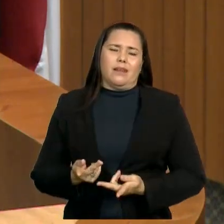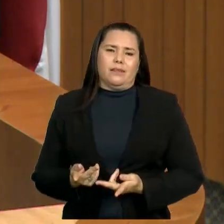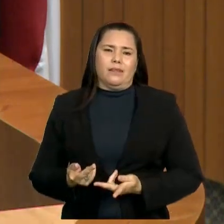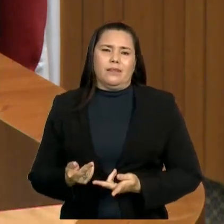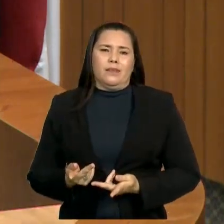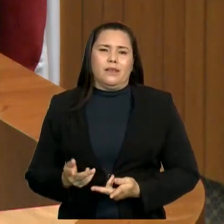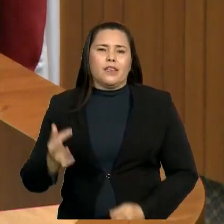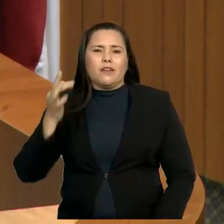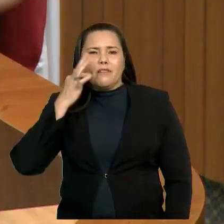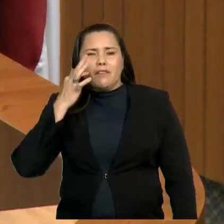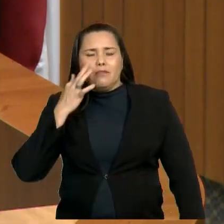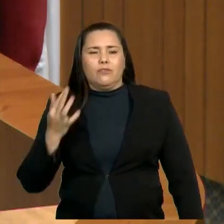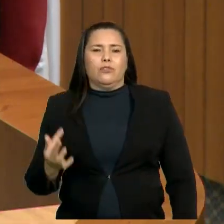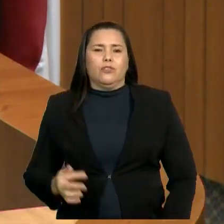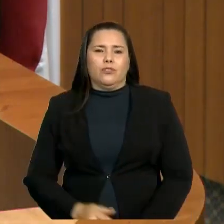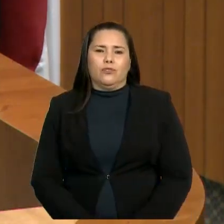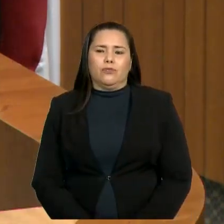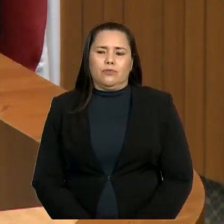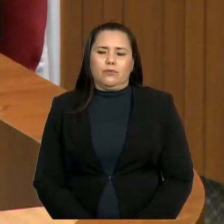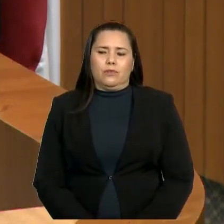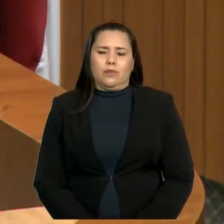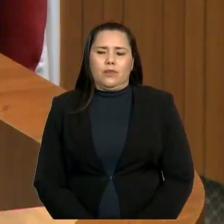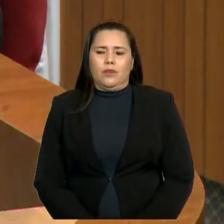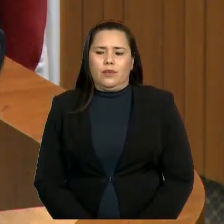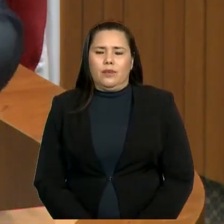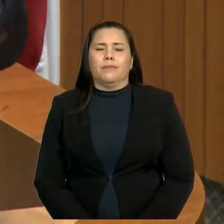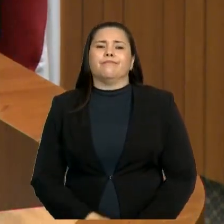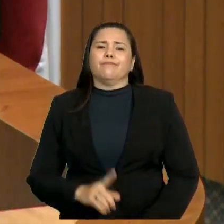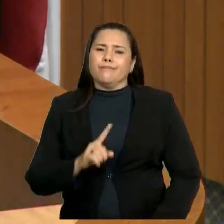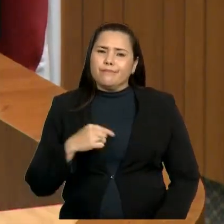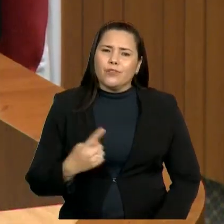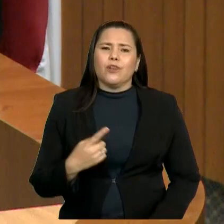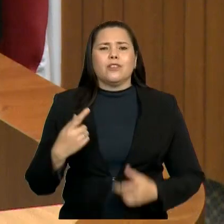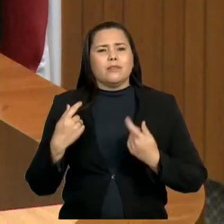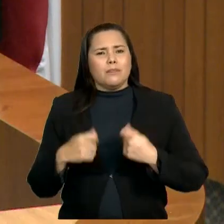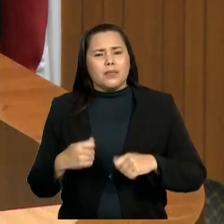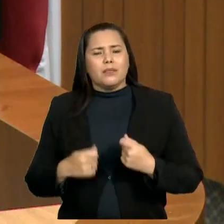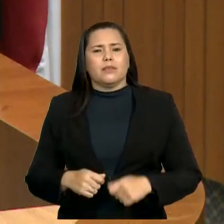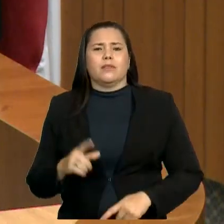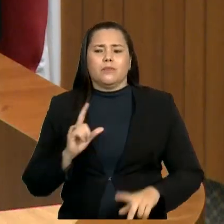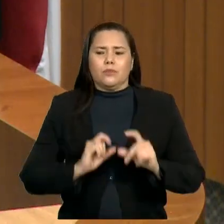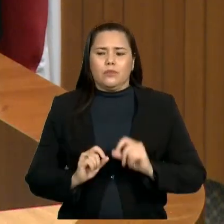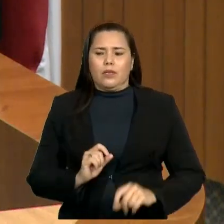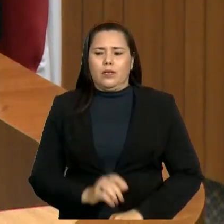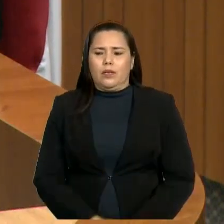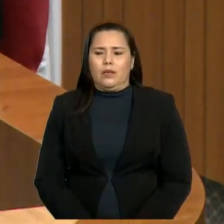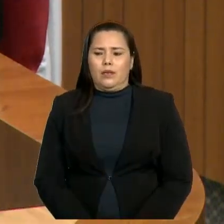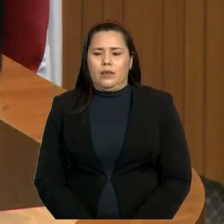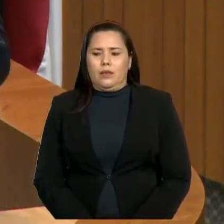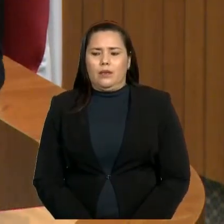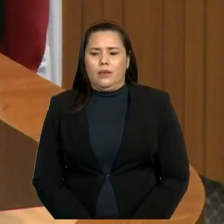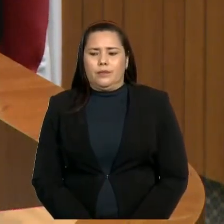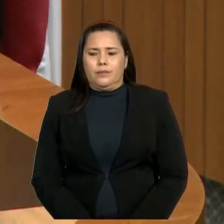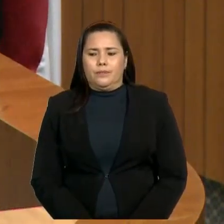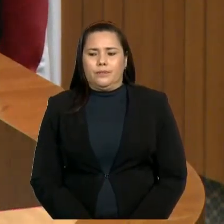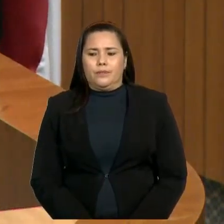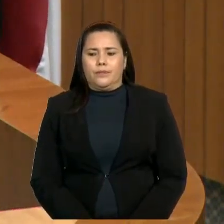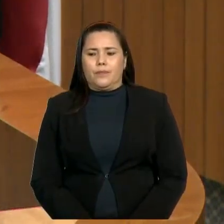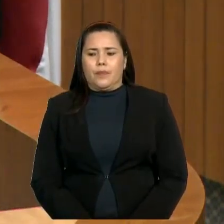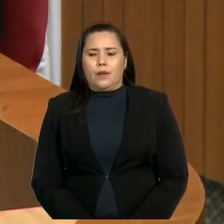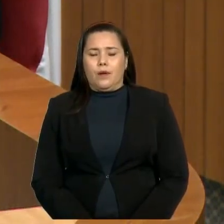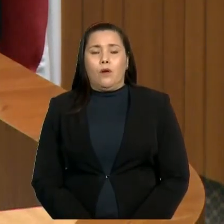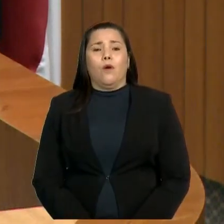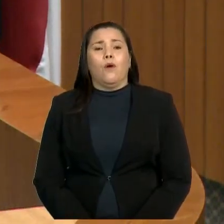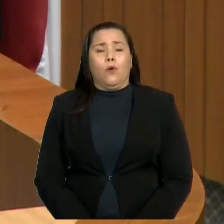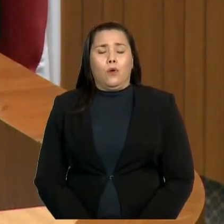Arnaldo não dá é um homem que tem que ser reconhecida a coerência dele gente primeiro o presidente dele